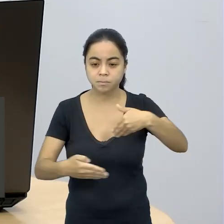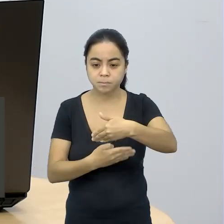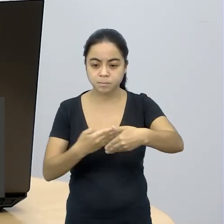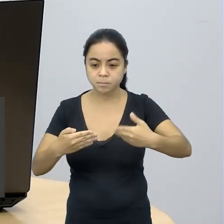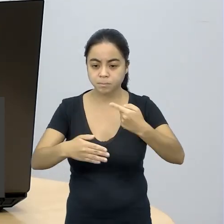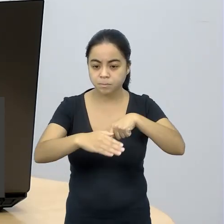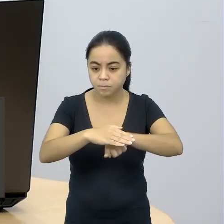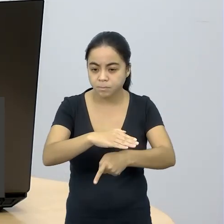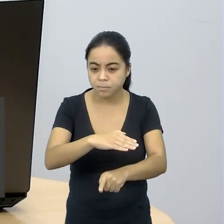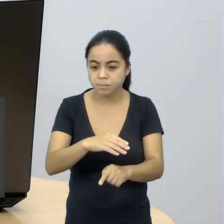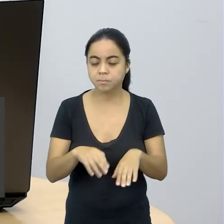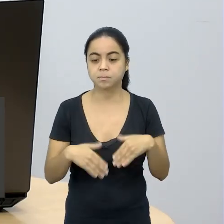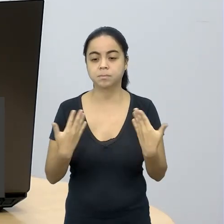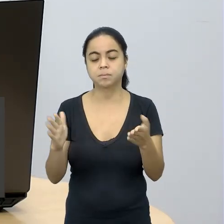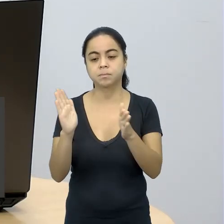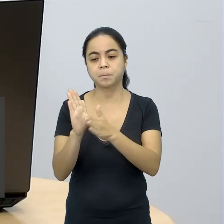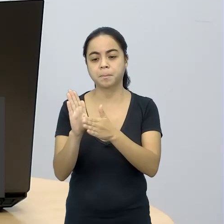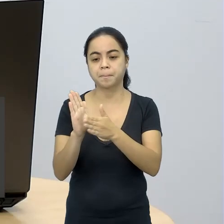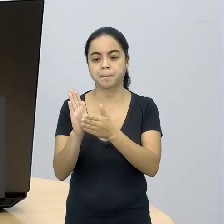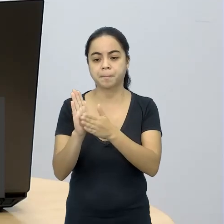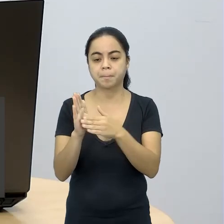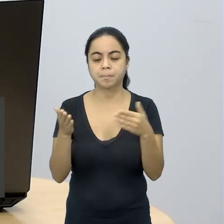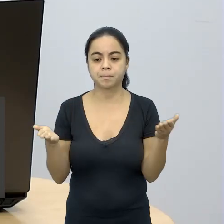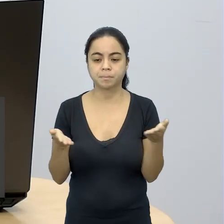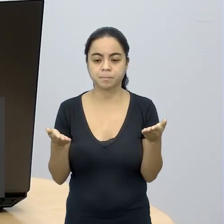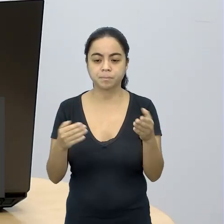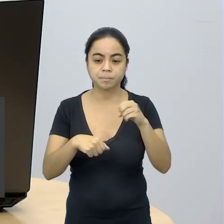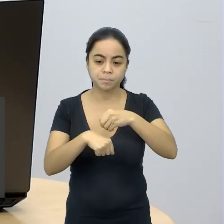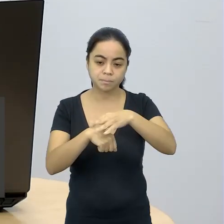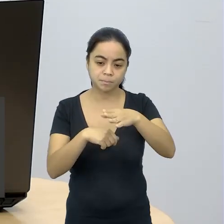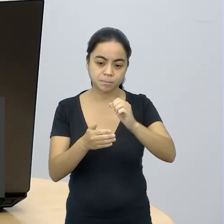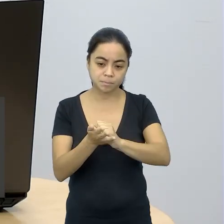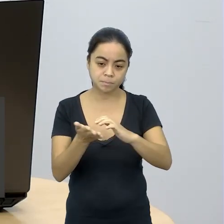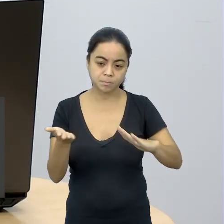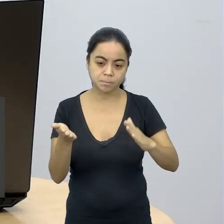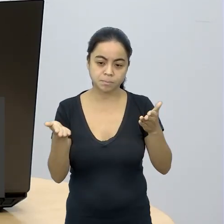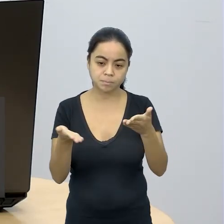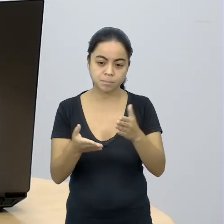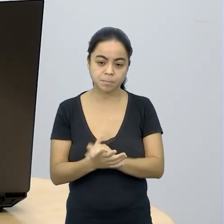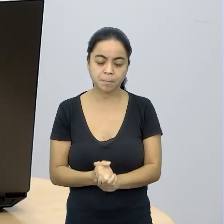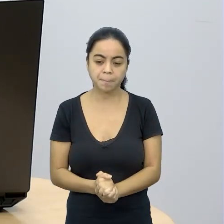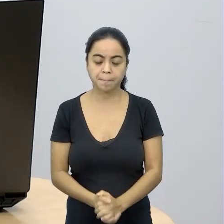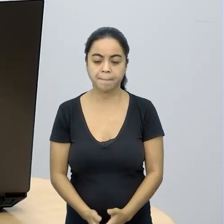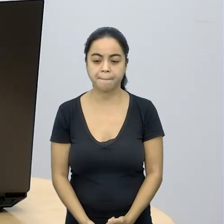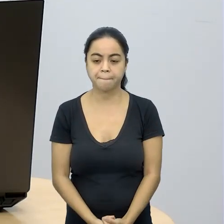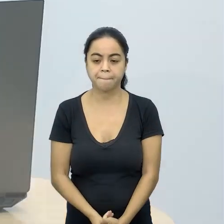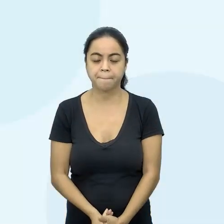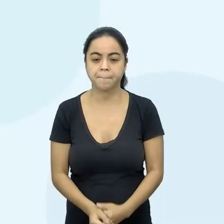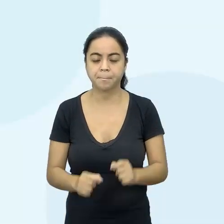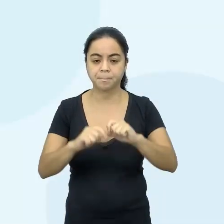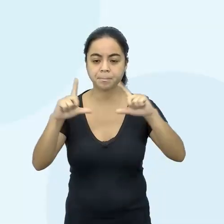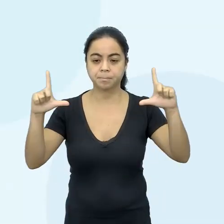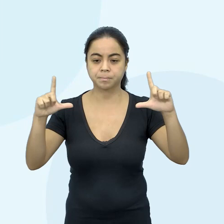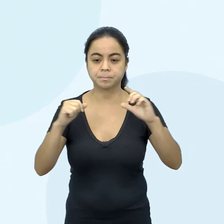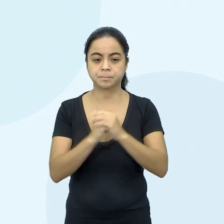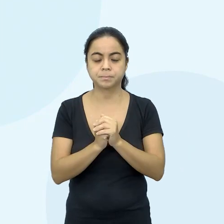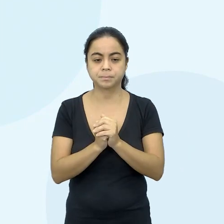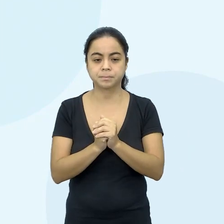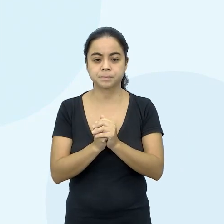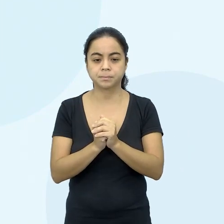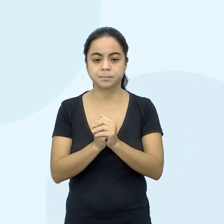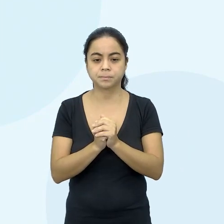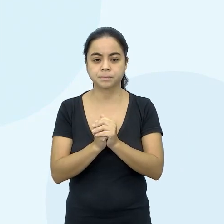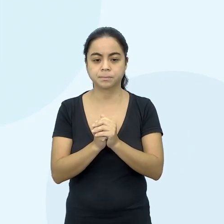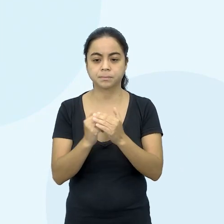vamos para a proposta. Então, qual a nossa proposta e sugestão de atividade? Pode pôr na tela a próxima